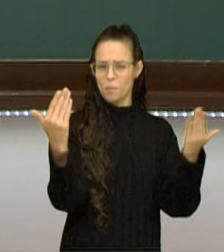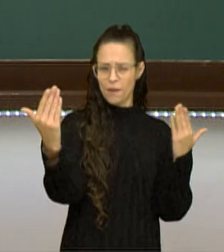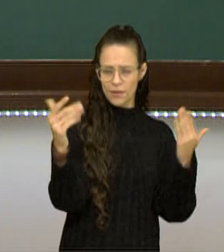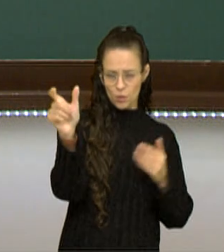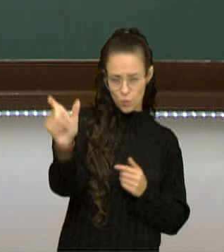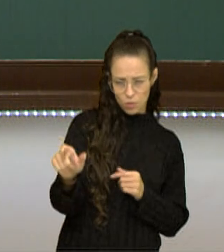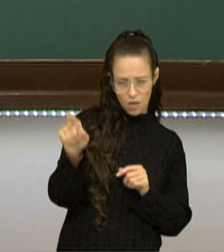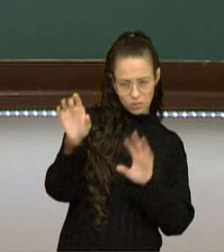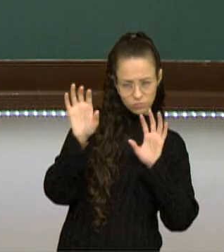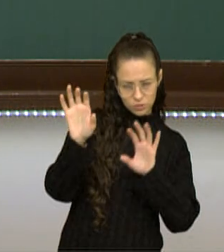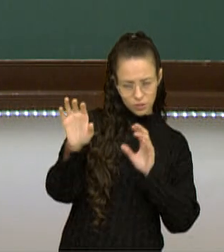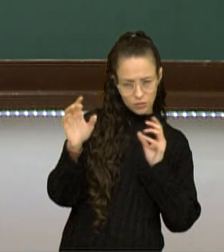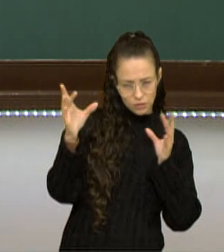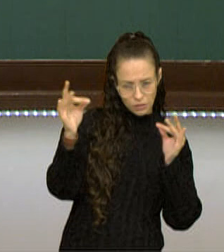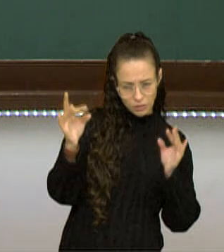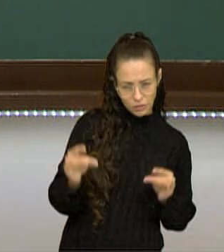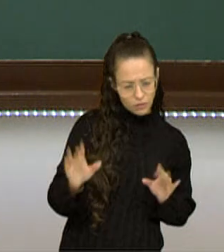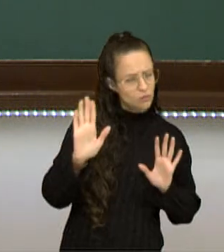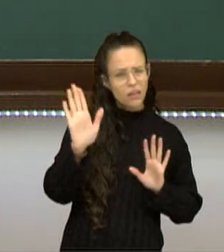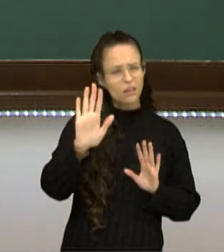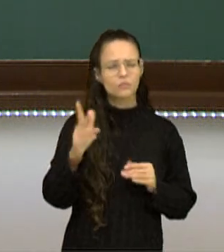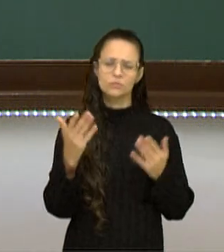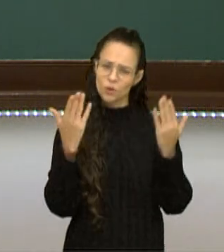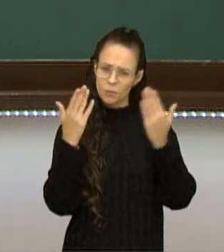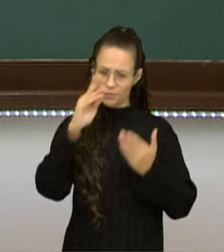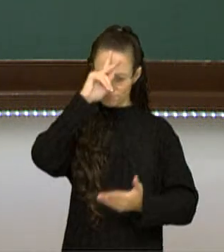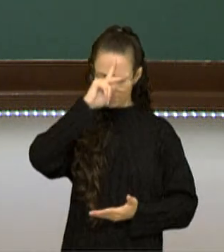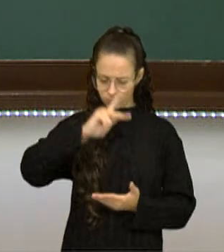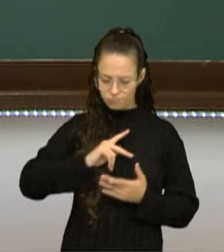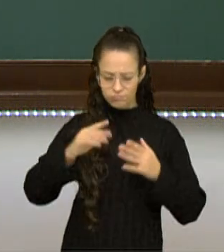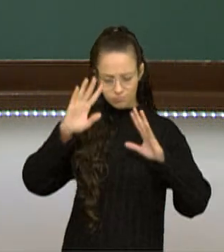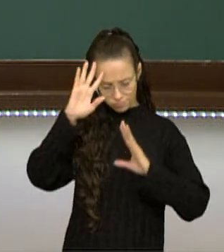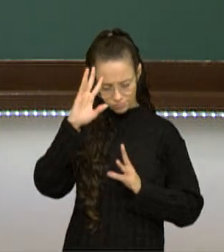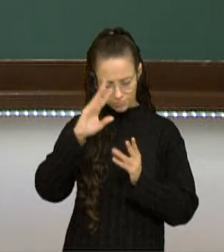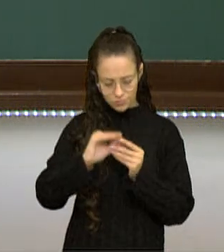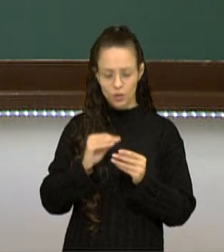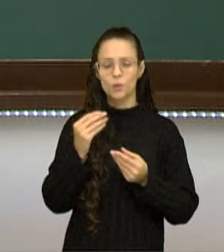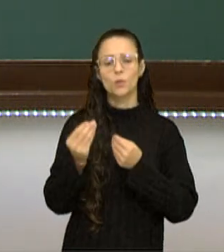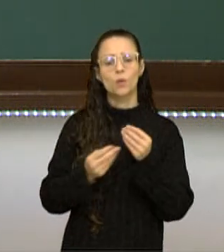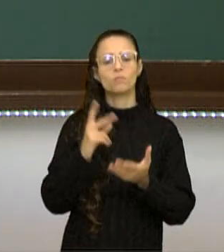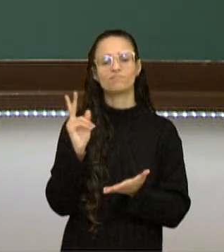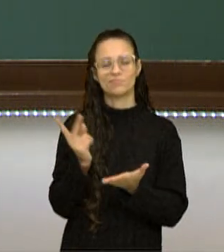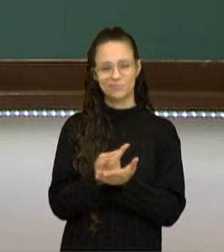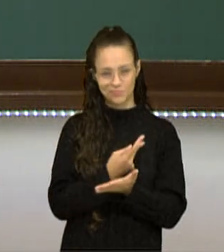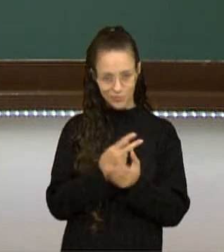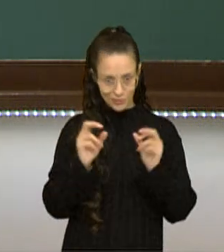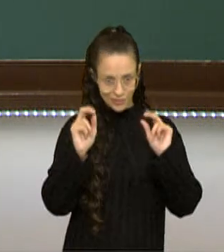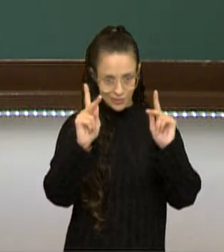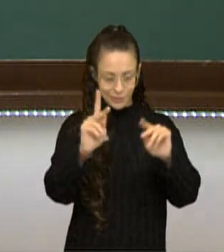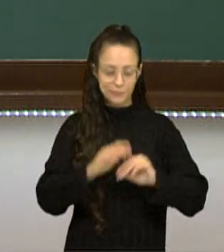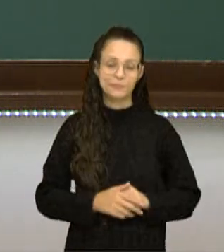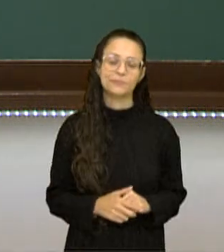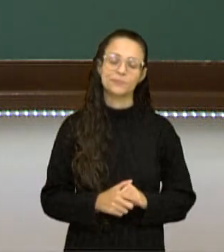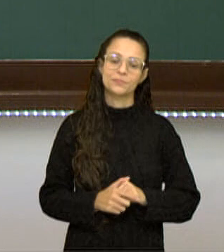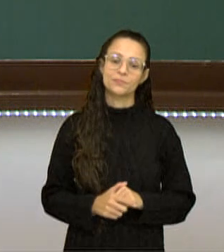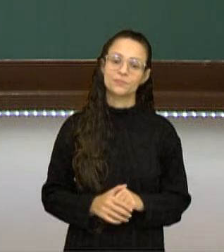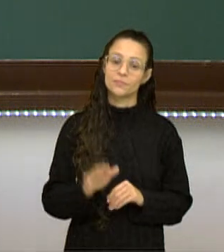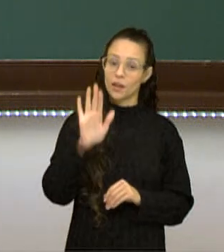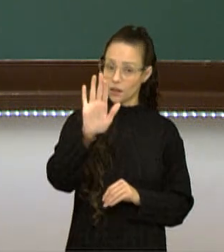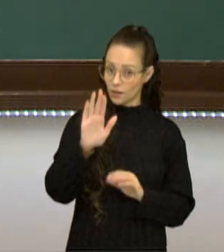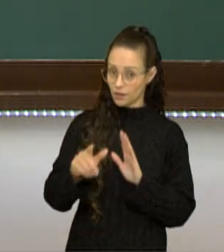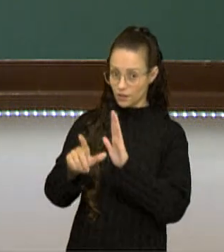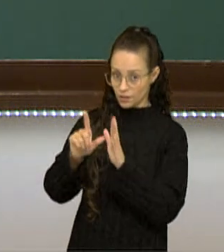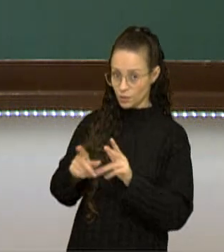Se conhecer, buscar entender com você essas mudanças, como elas estão ocorrendo, tá? Antes da gente